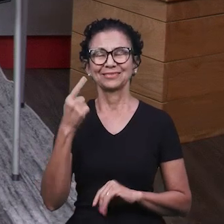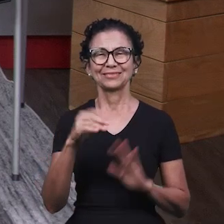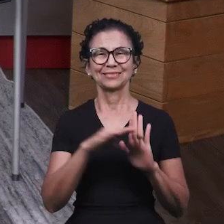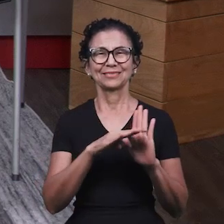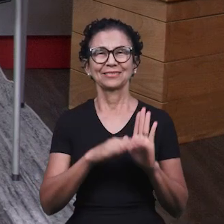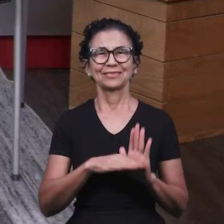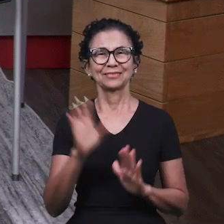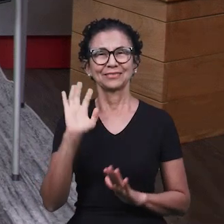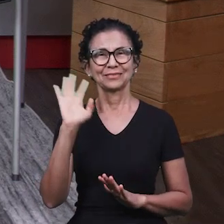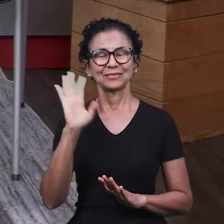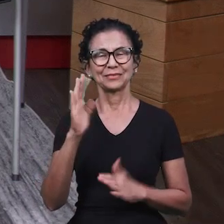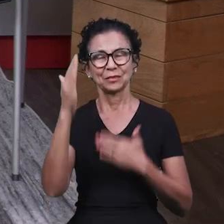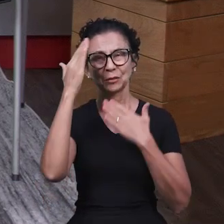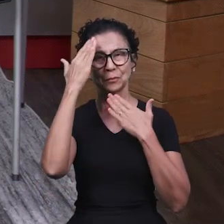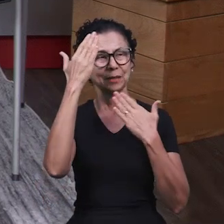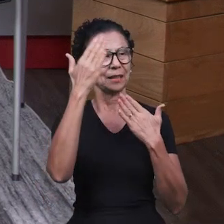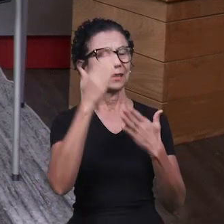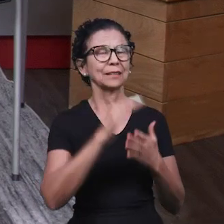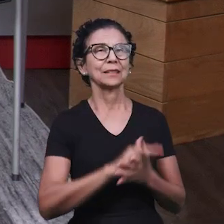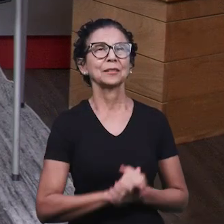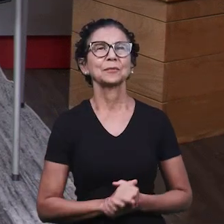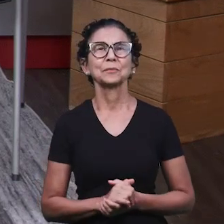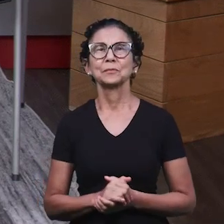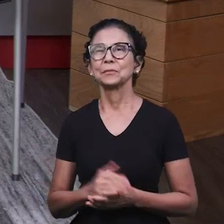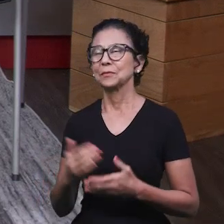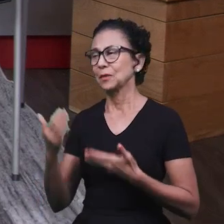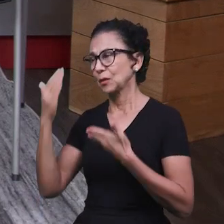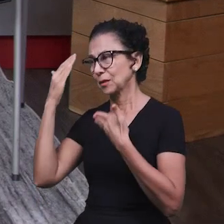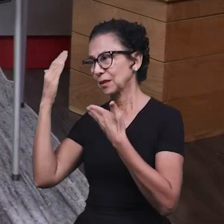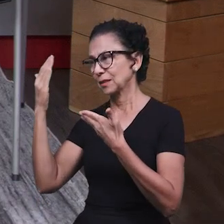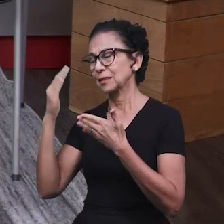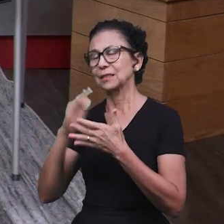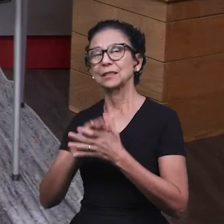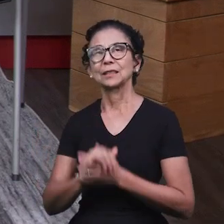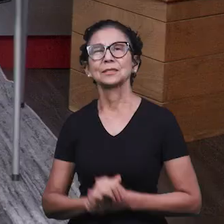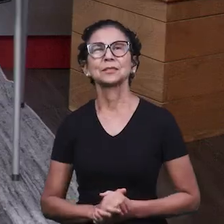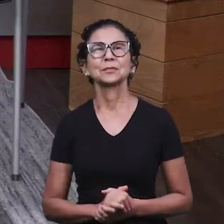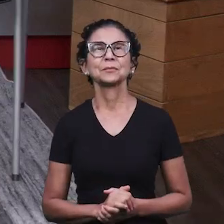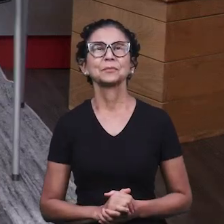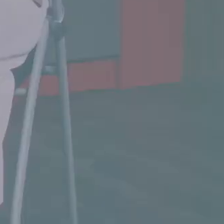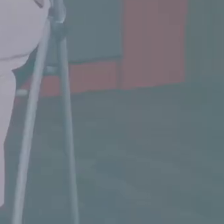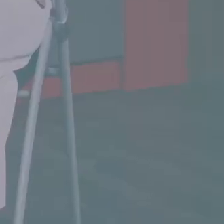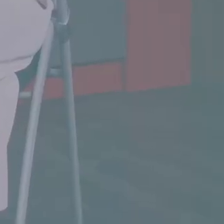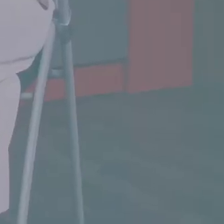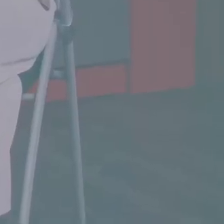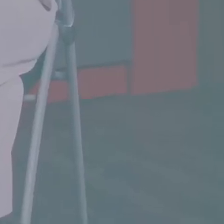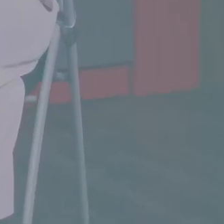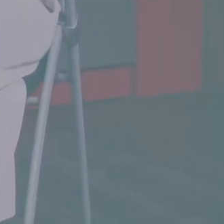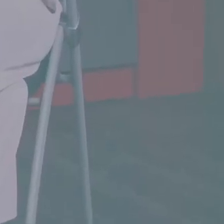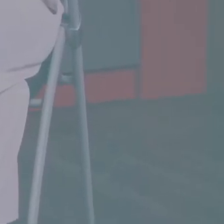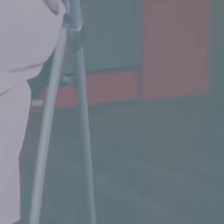Até mais. Muito obrigada, doutor Danilo. Eu que agradeço, Daniele, e até a próxima. Até a próxima.